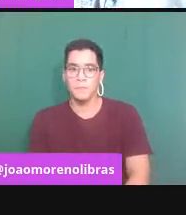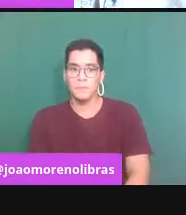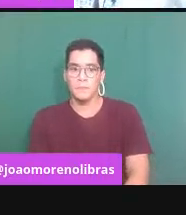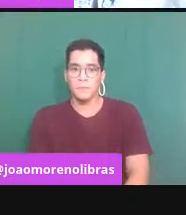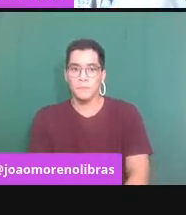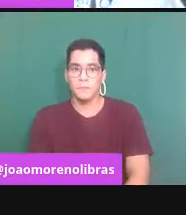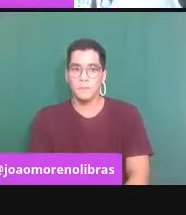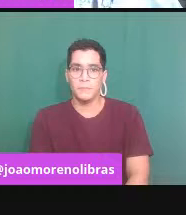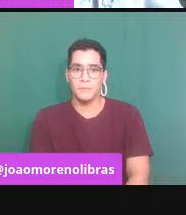Bom,